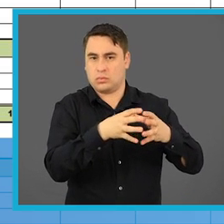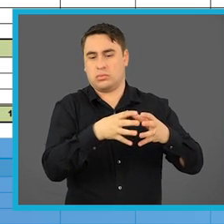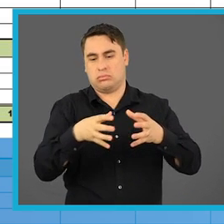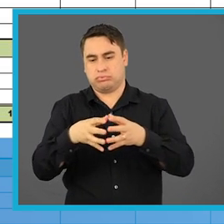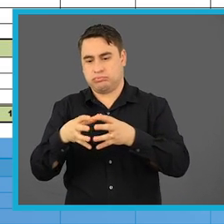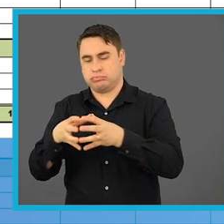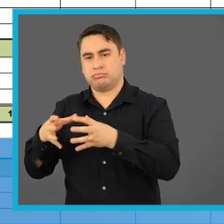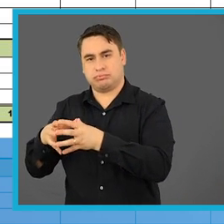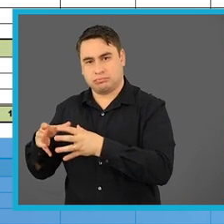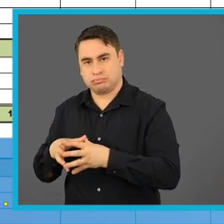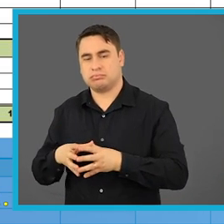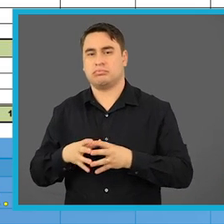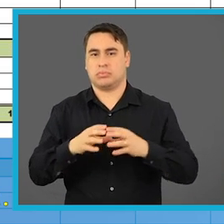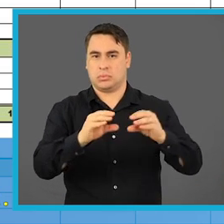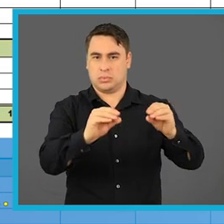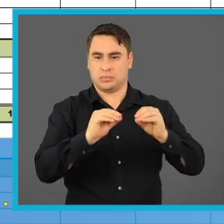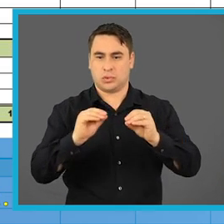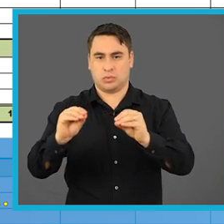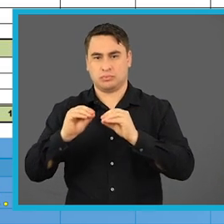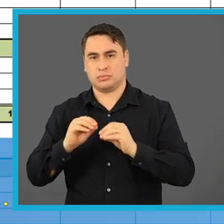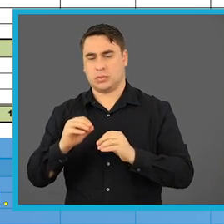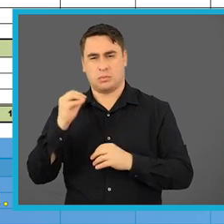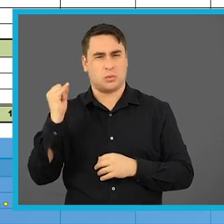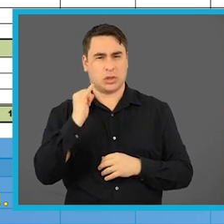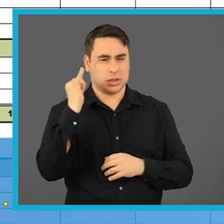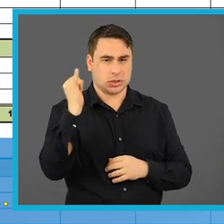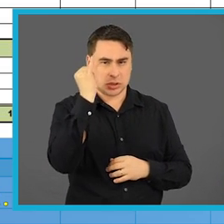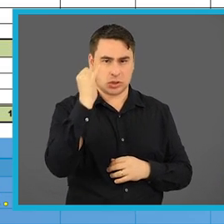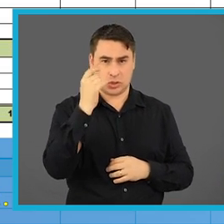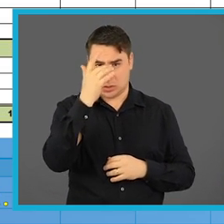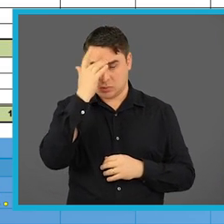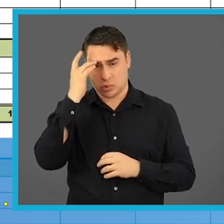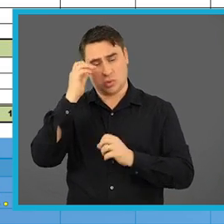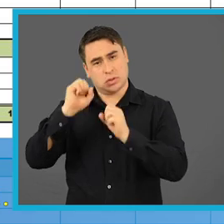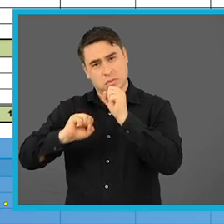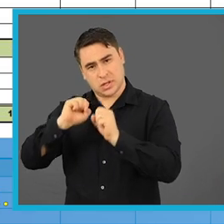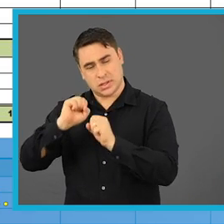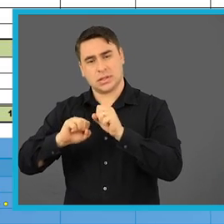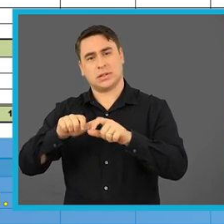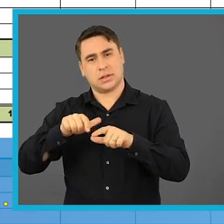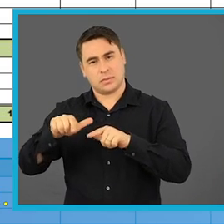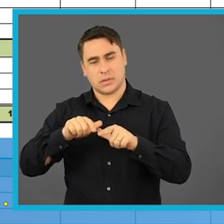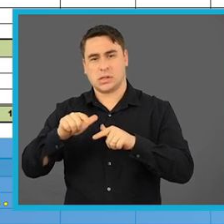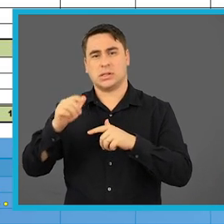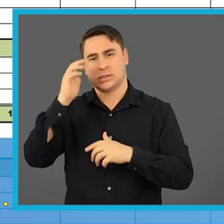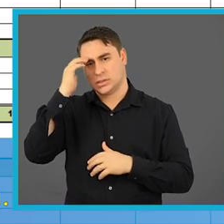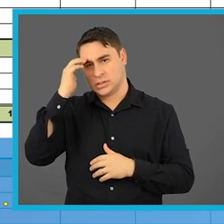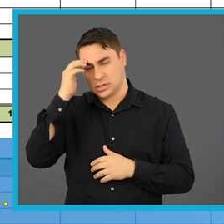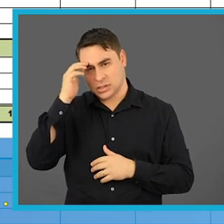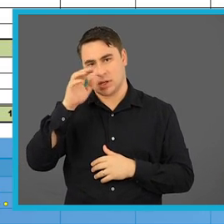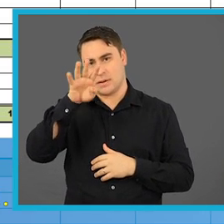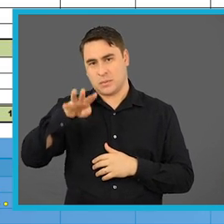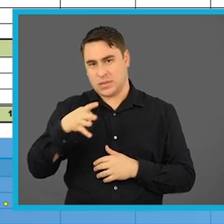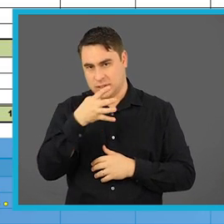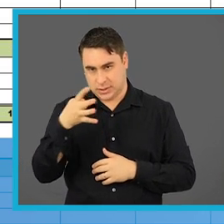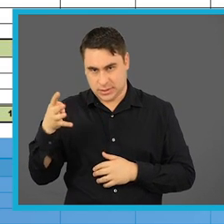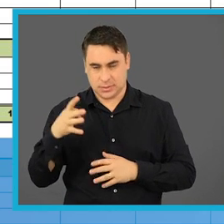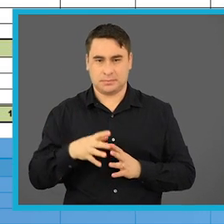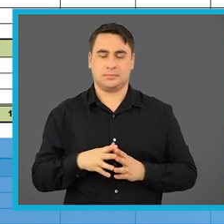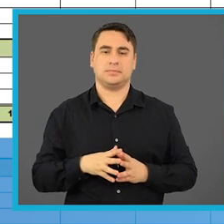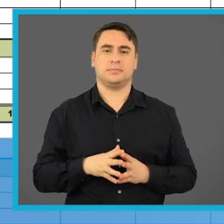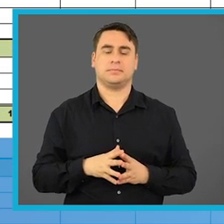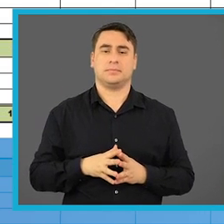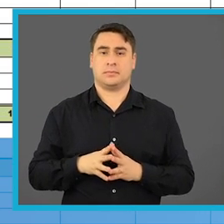de entradas e saídas, que também são importantíssimos para o empresário entender o funcionamento da